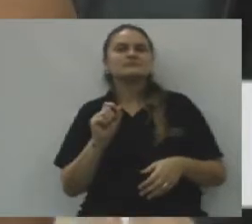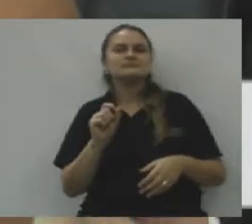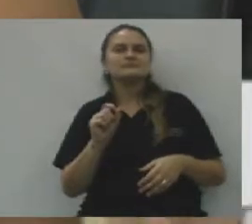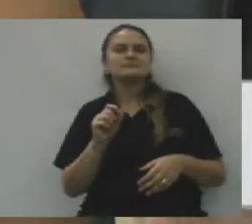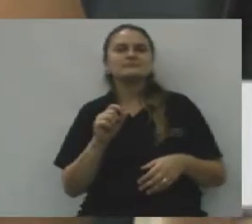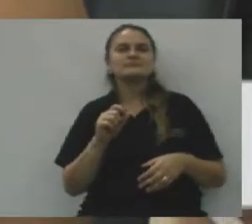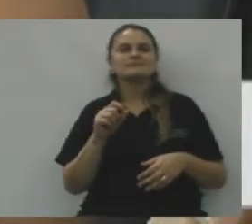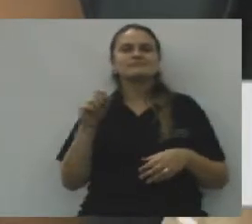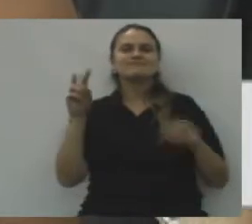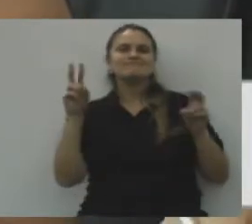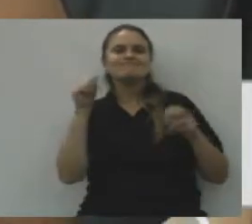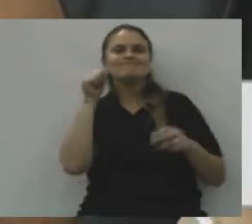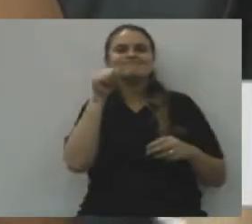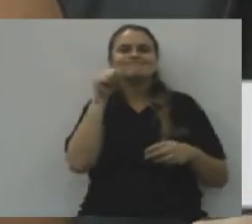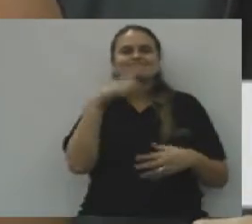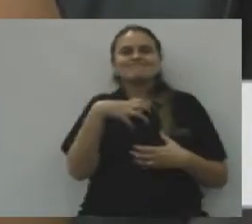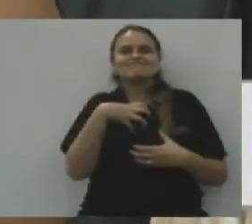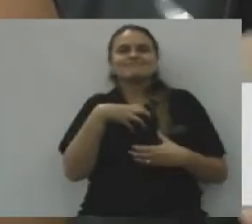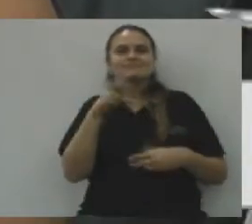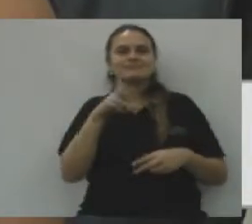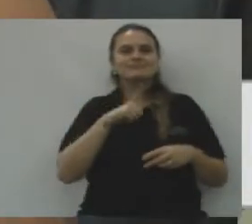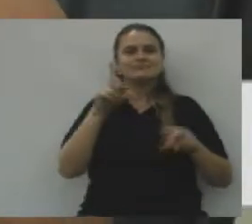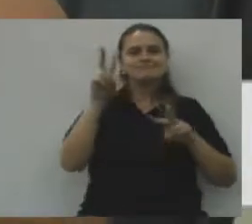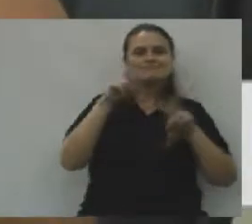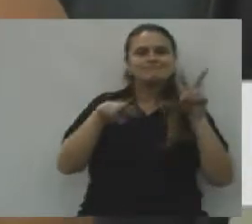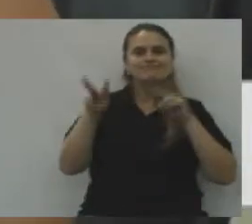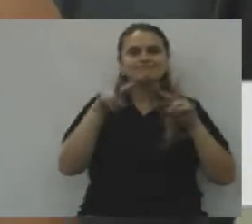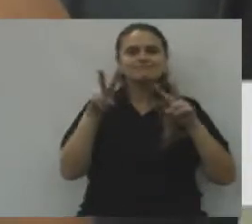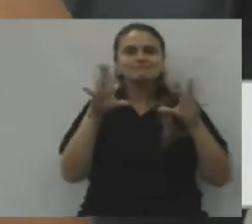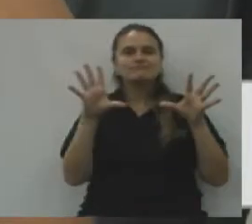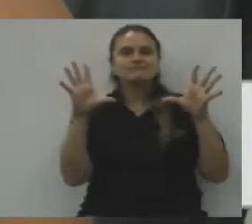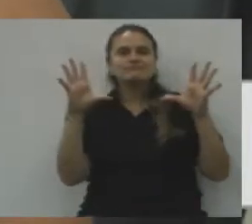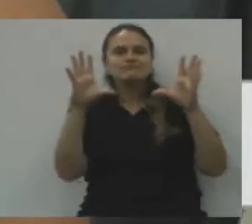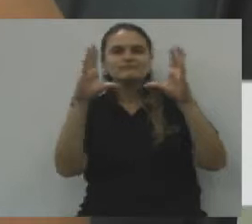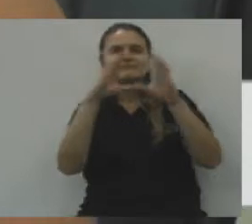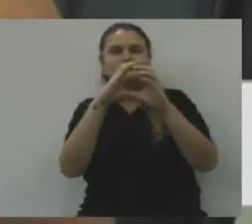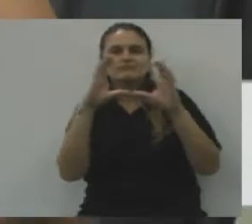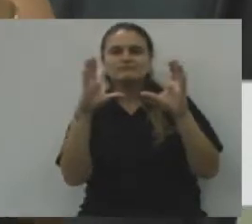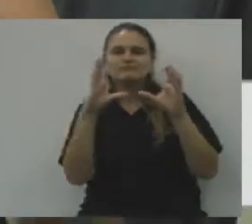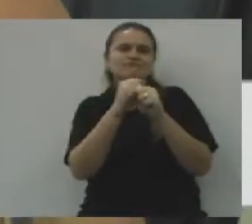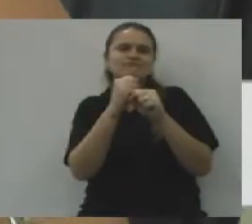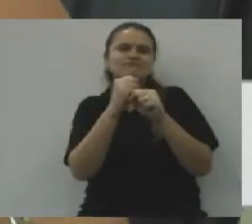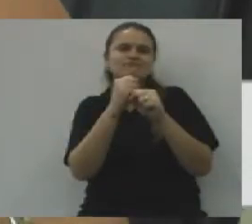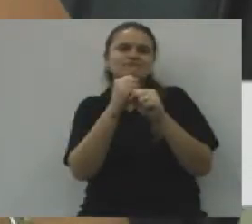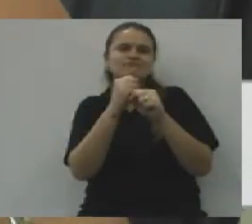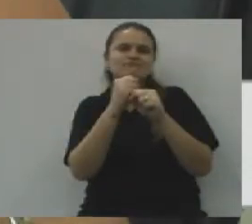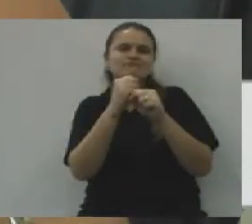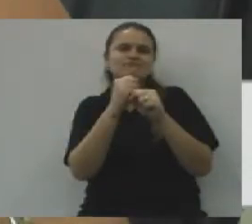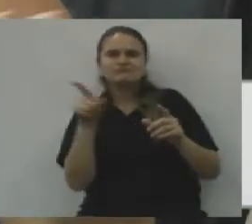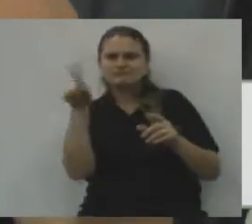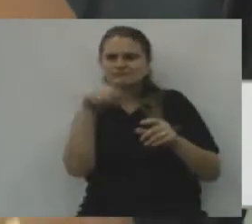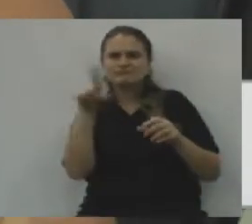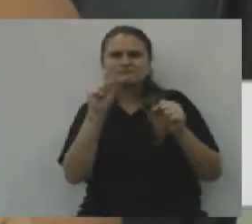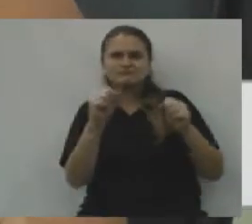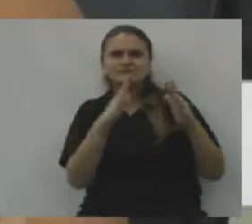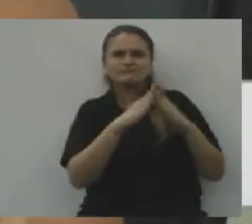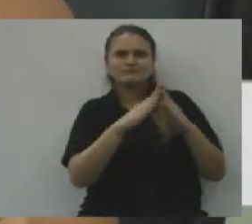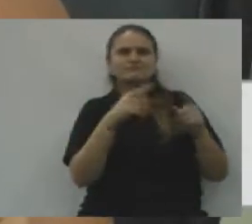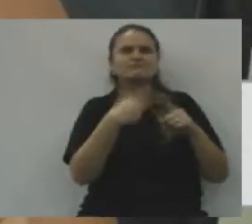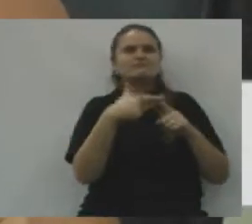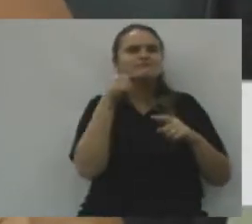lado, mulher, a gente tem essa visão toda globalizada. A gente sabe, vocês poderiam estar em casa, isso de